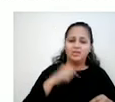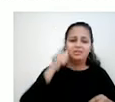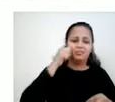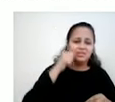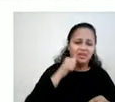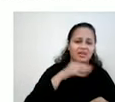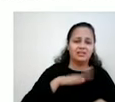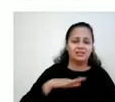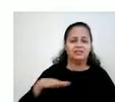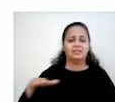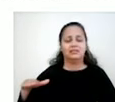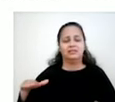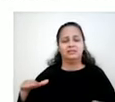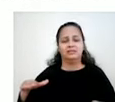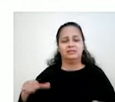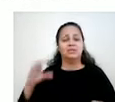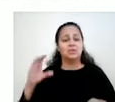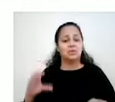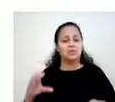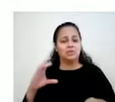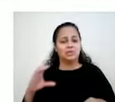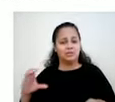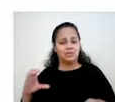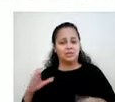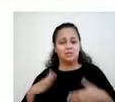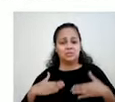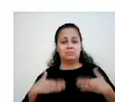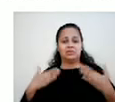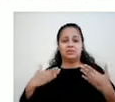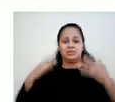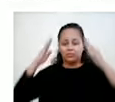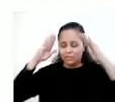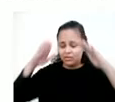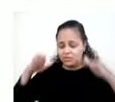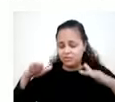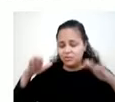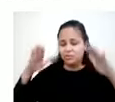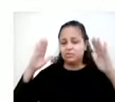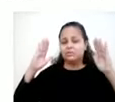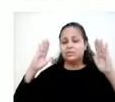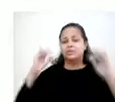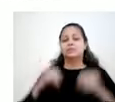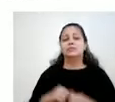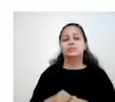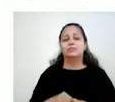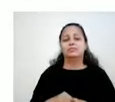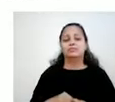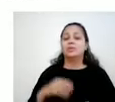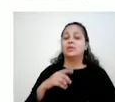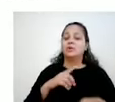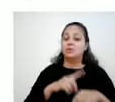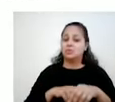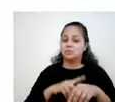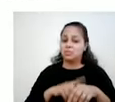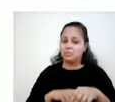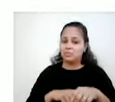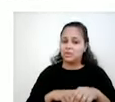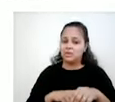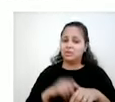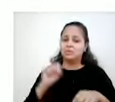crianças. Lá, os cristãos tinham sido surpreendidos pelos muçulmanos, mesmo no momento em que os